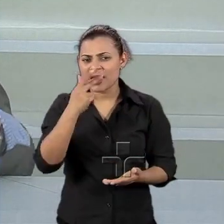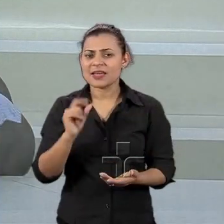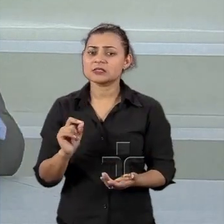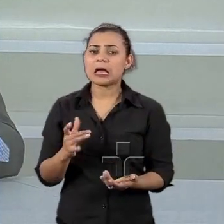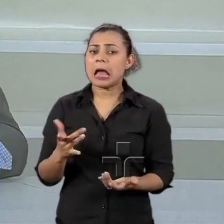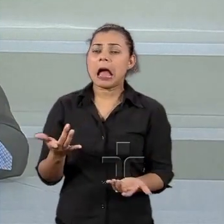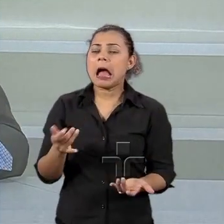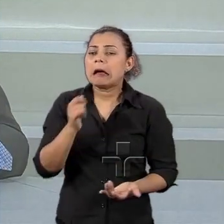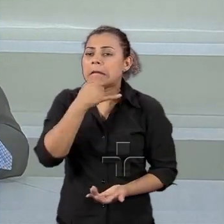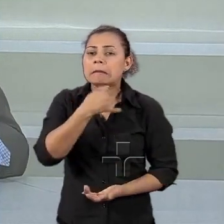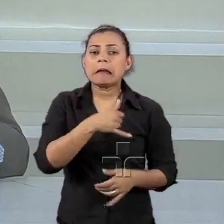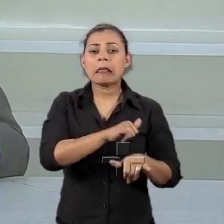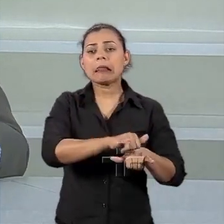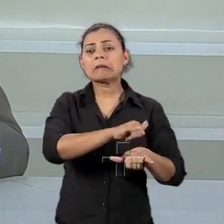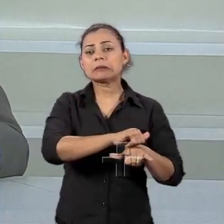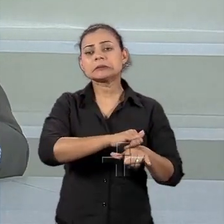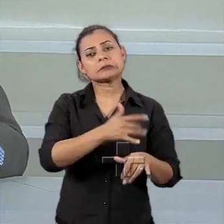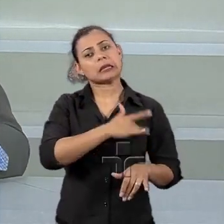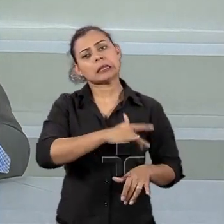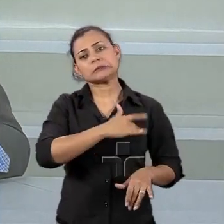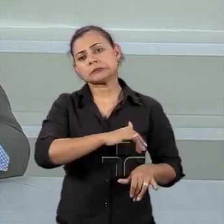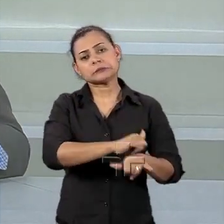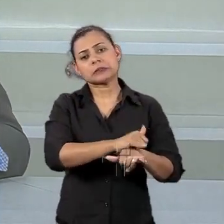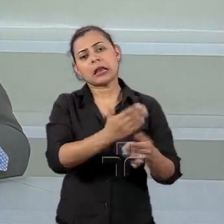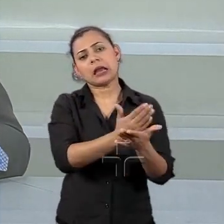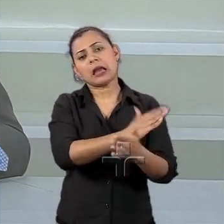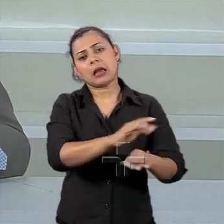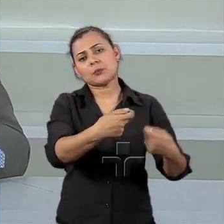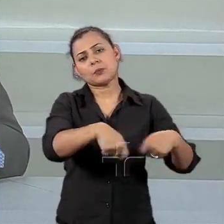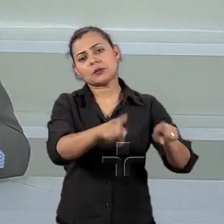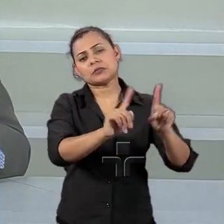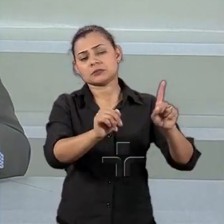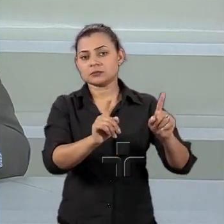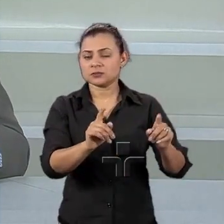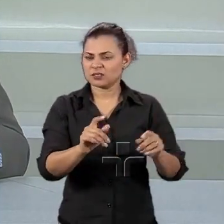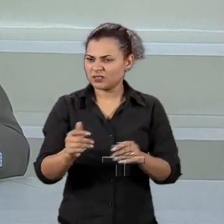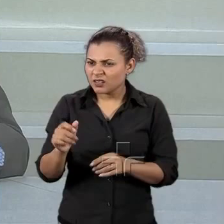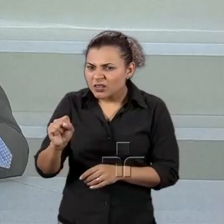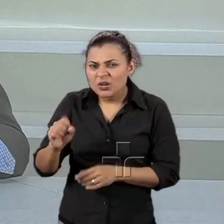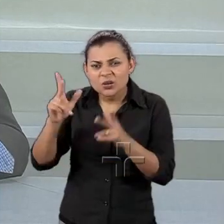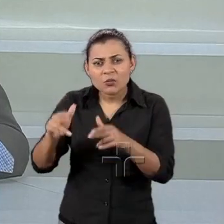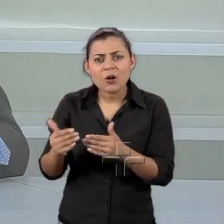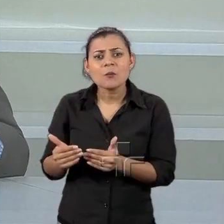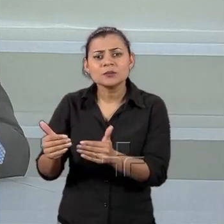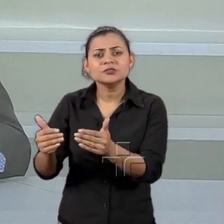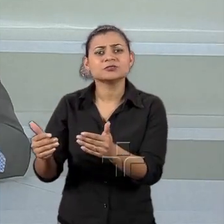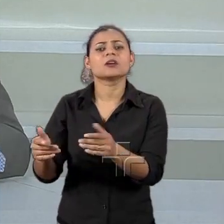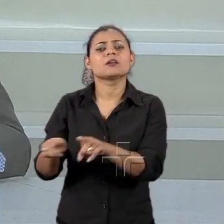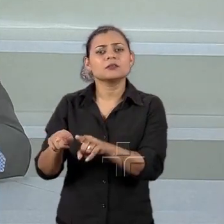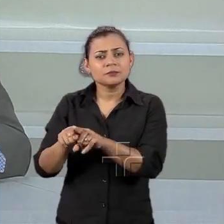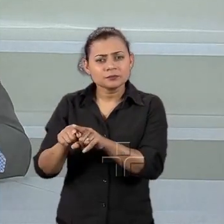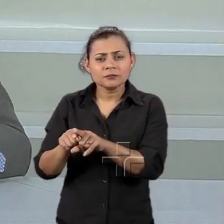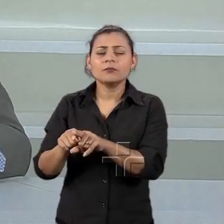uma operação como a Lava Jato, ou fragilizar Ministério Público, Poder Judiciário, num processo de vindita,